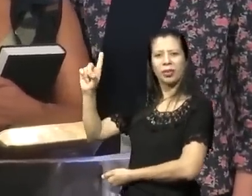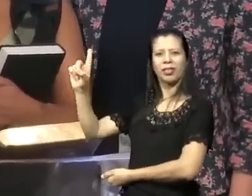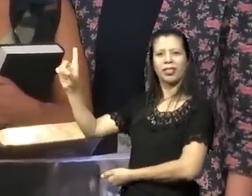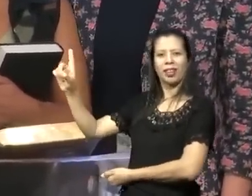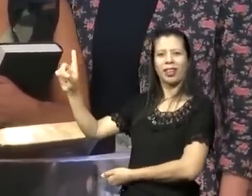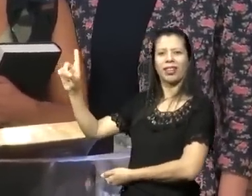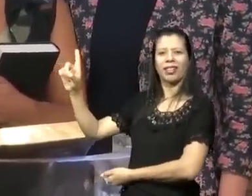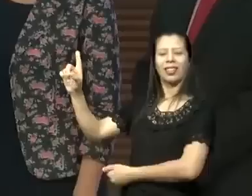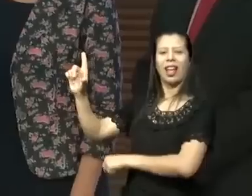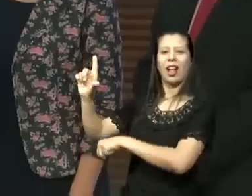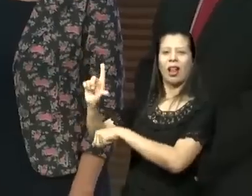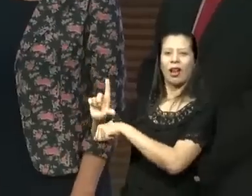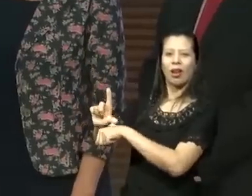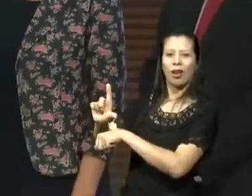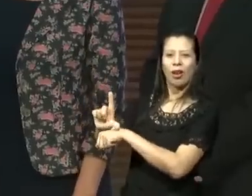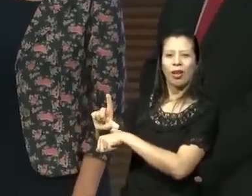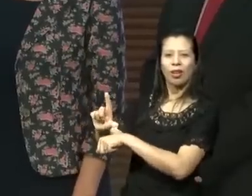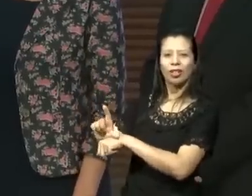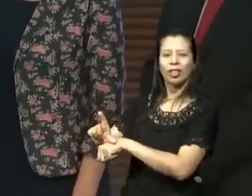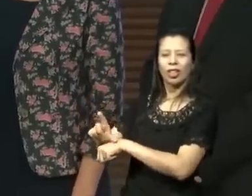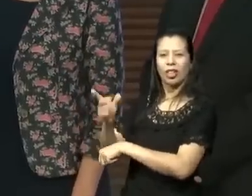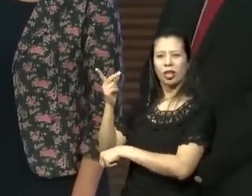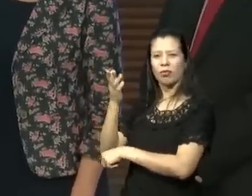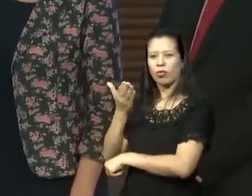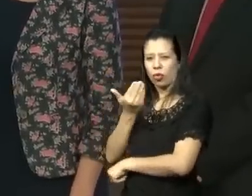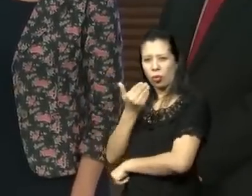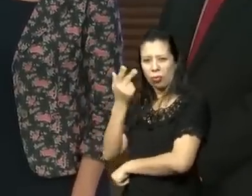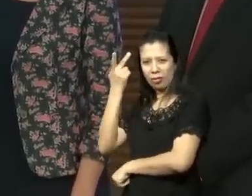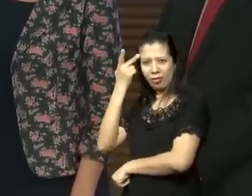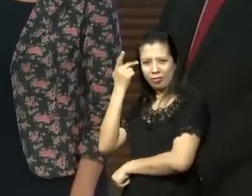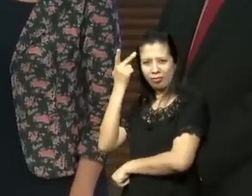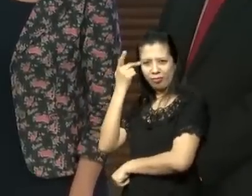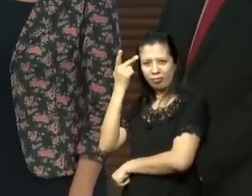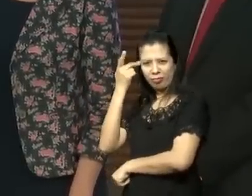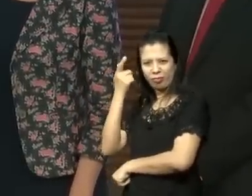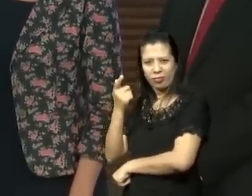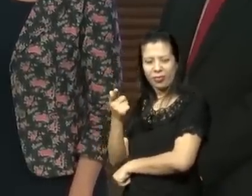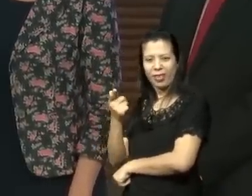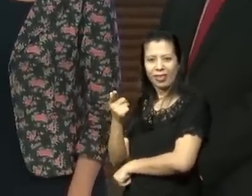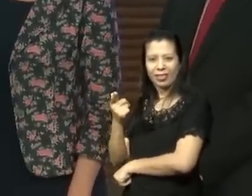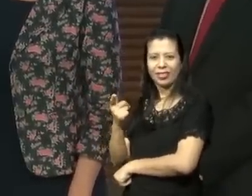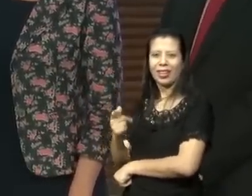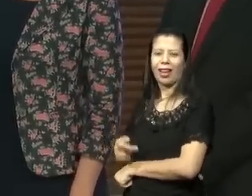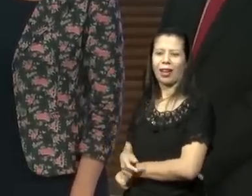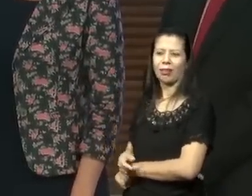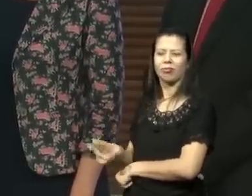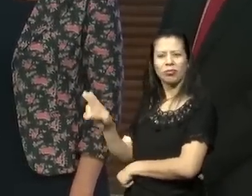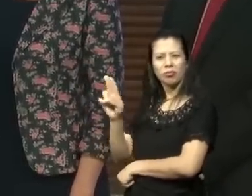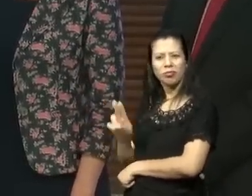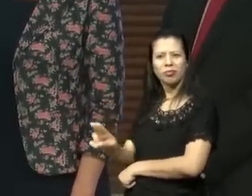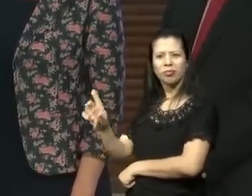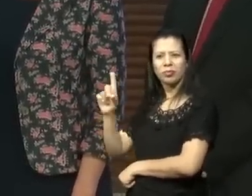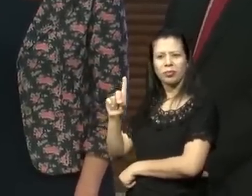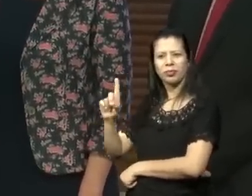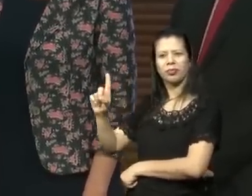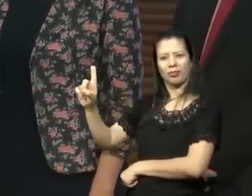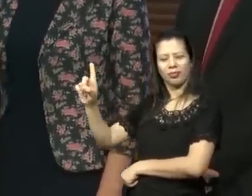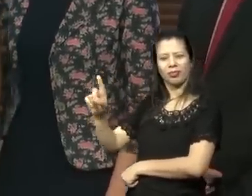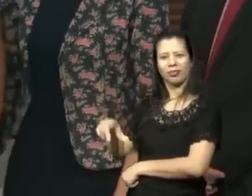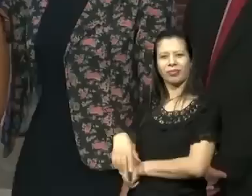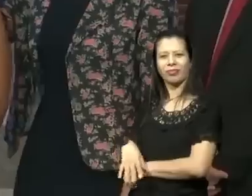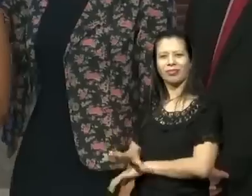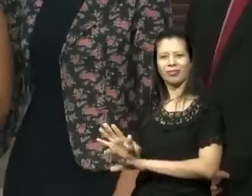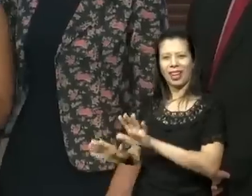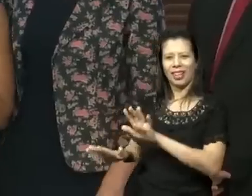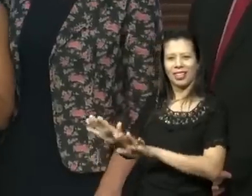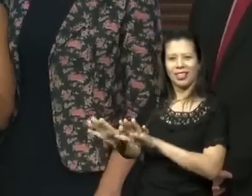liga para mim é que você tá precisando aí eu tenho uns 80